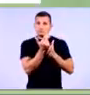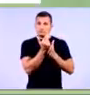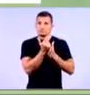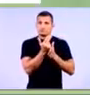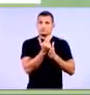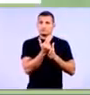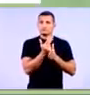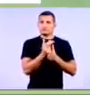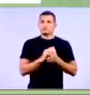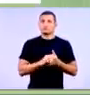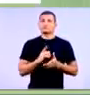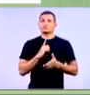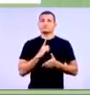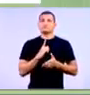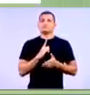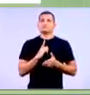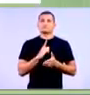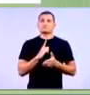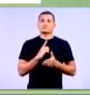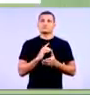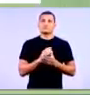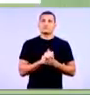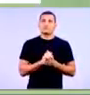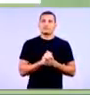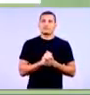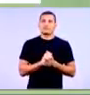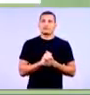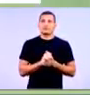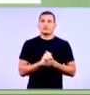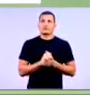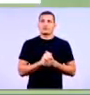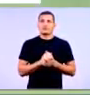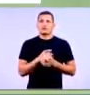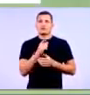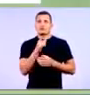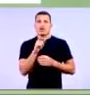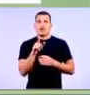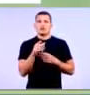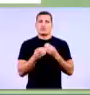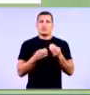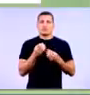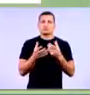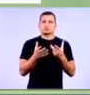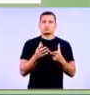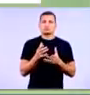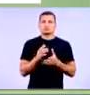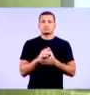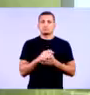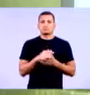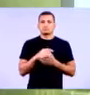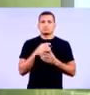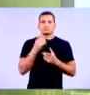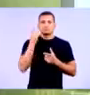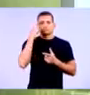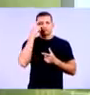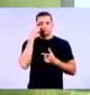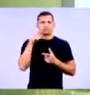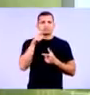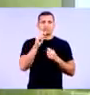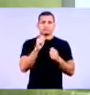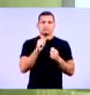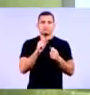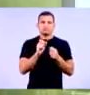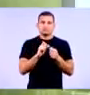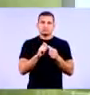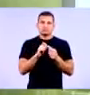consiste, basicamente, ele é uma ferramenta intuitiva. Uma ferramenta que você pode fazer a lápis, que você